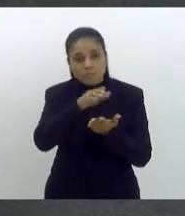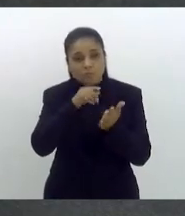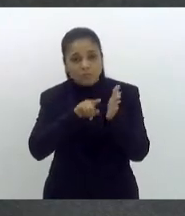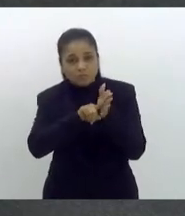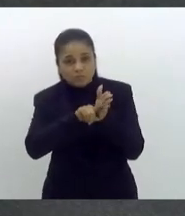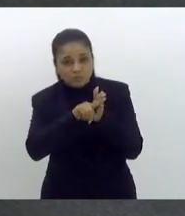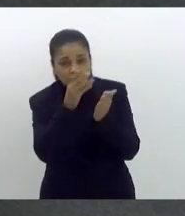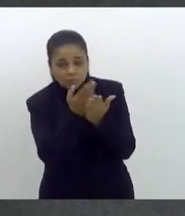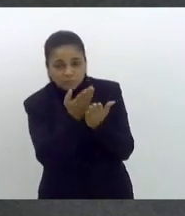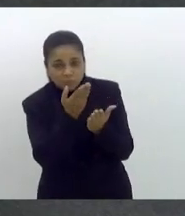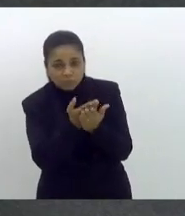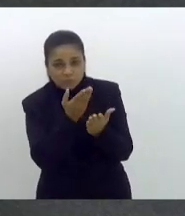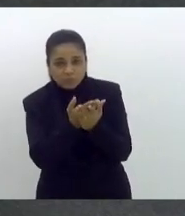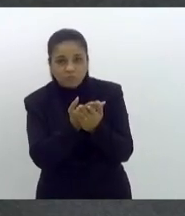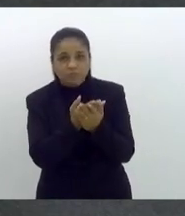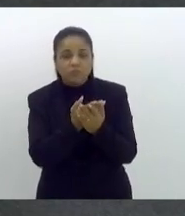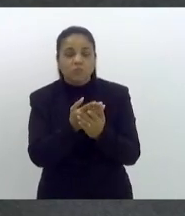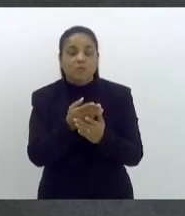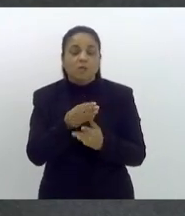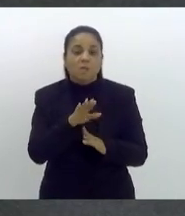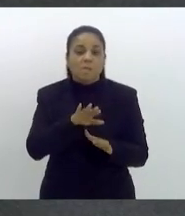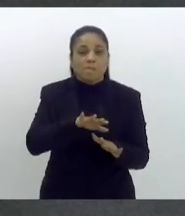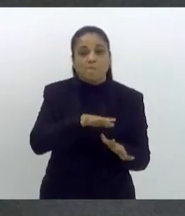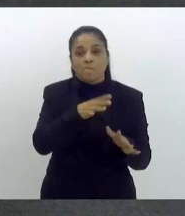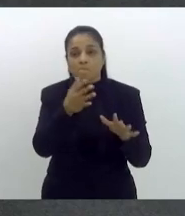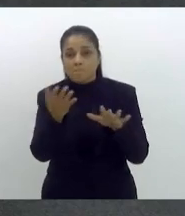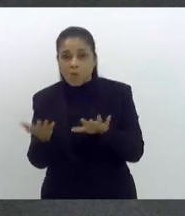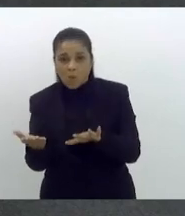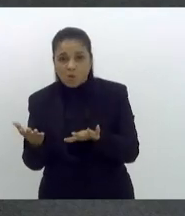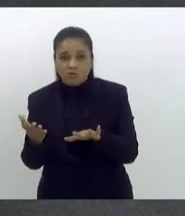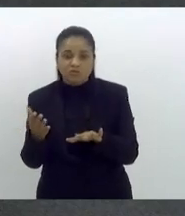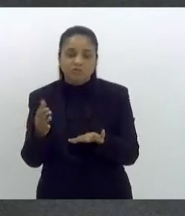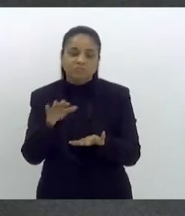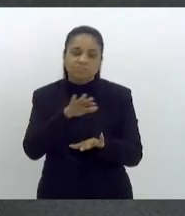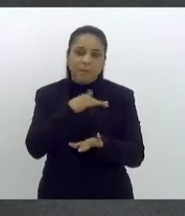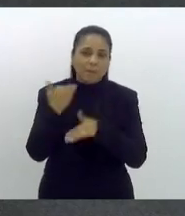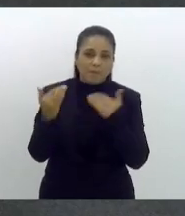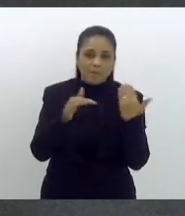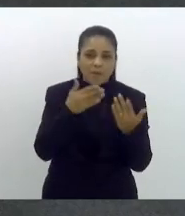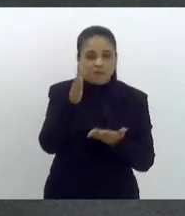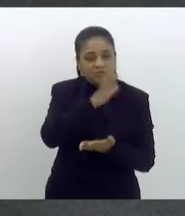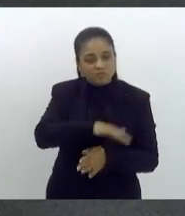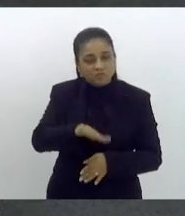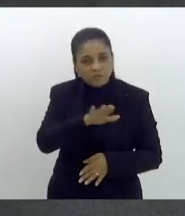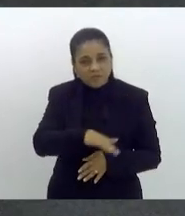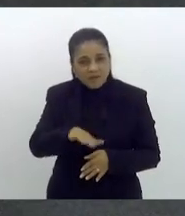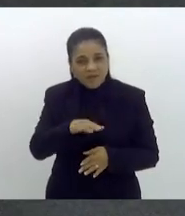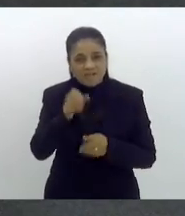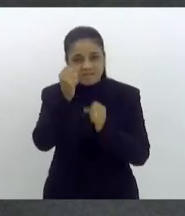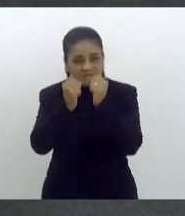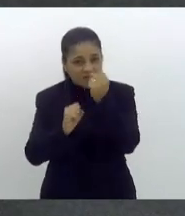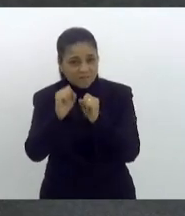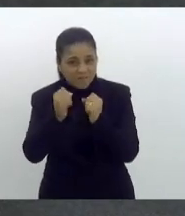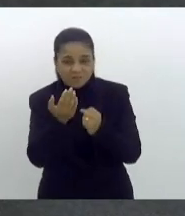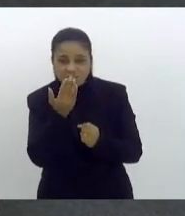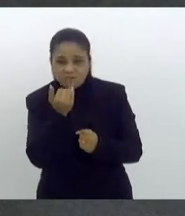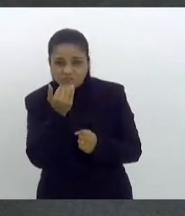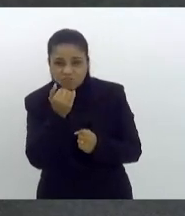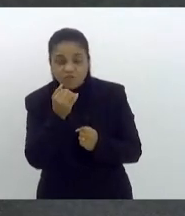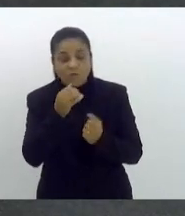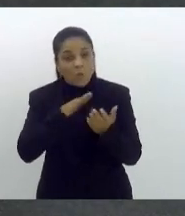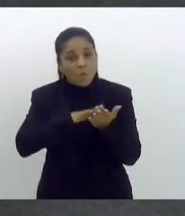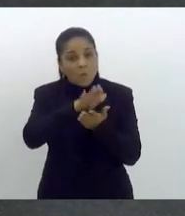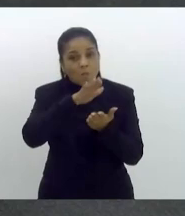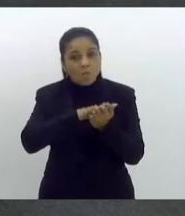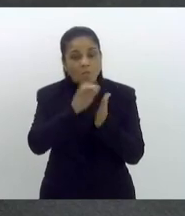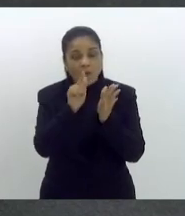que estima as mortes prematuras atribuíveis ao consumo de absoluta processados no Brasil e isso foi publicado numa